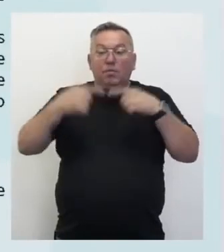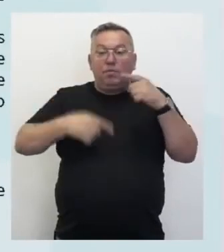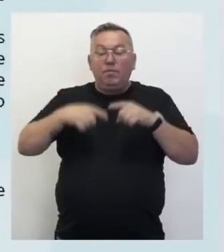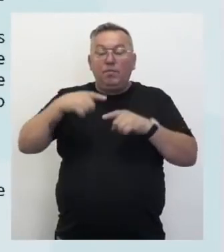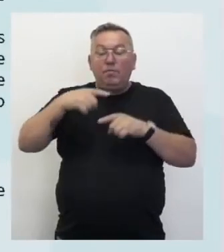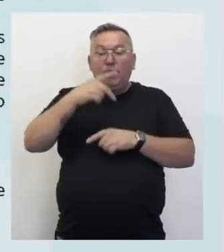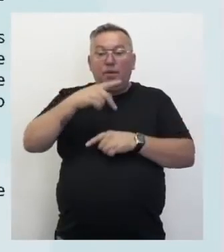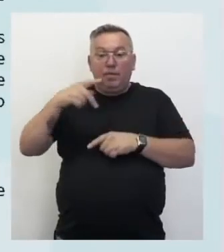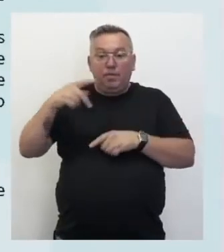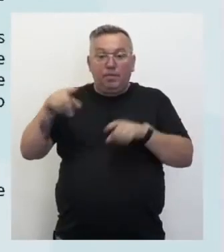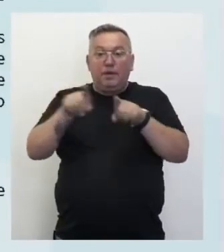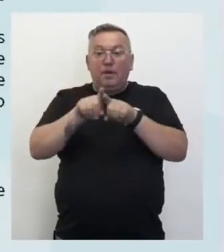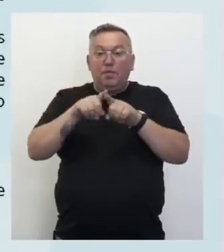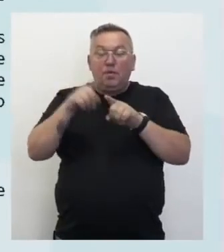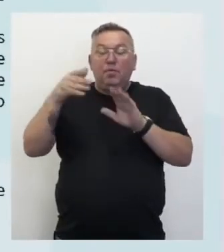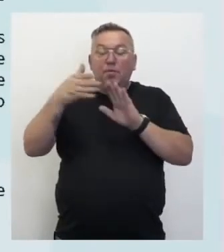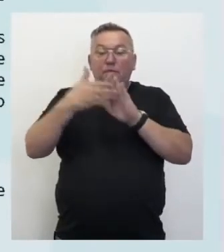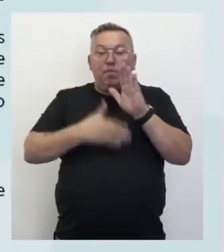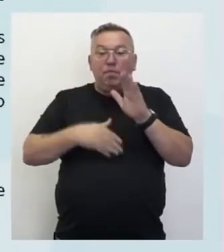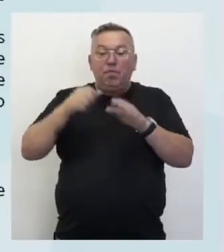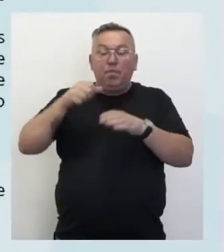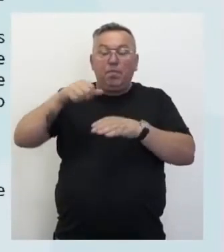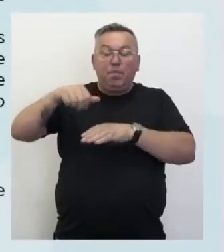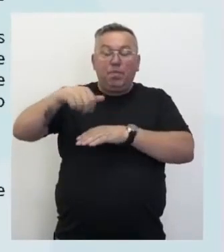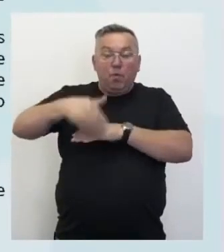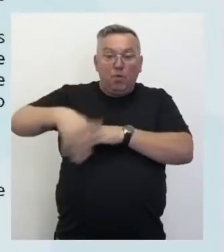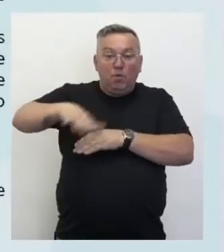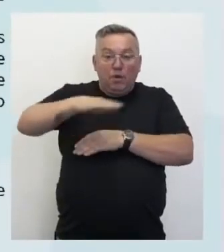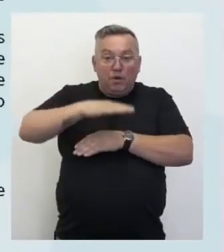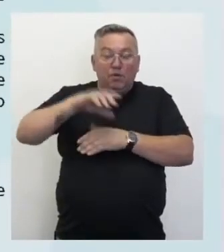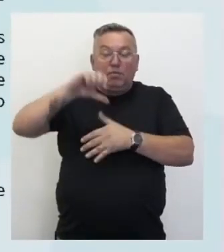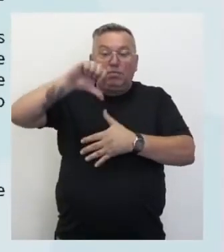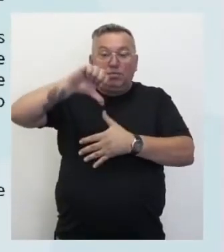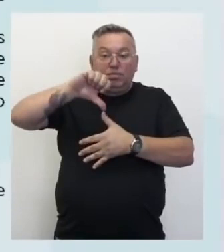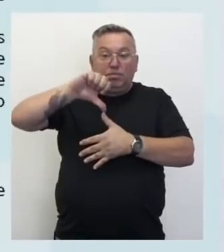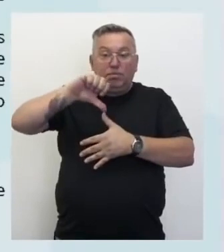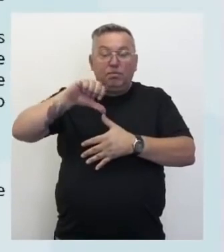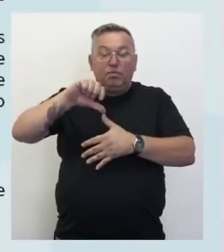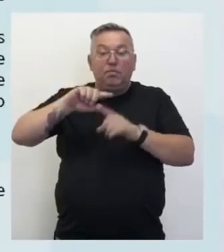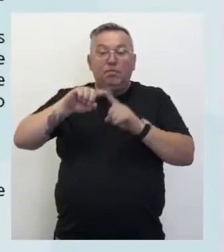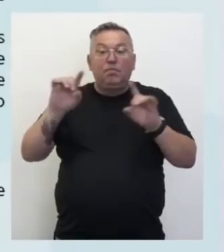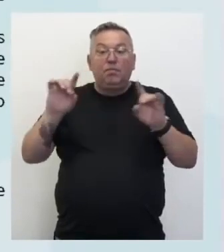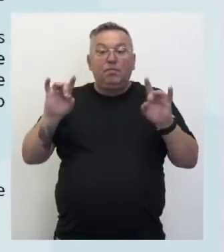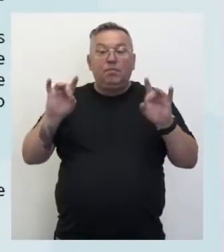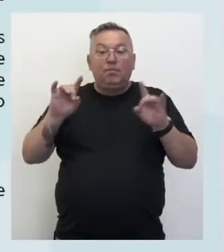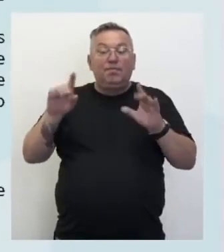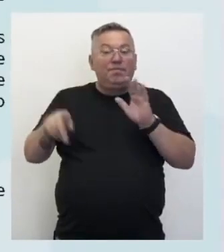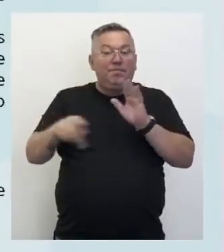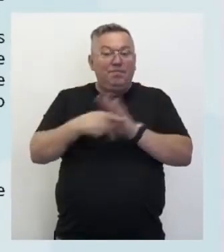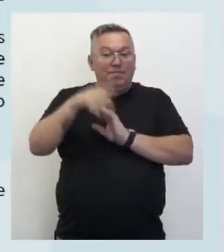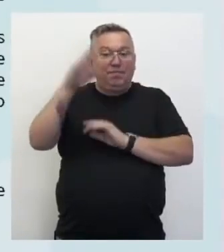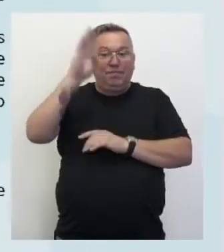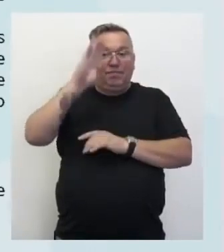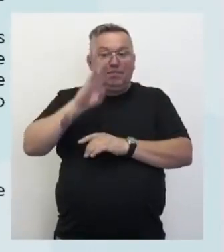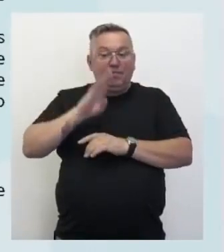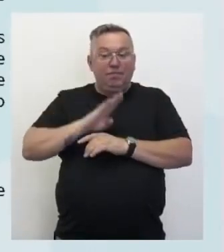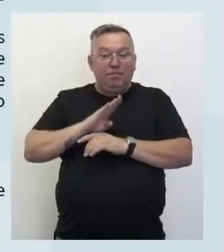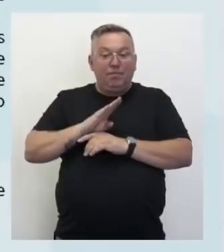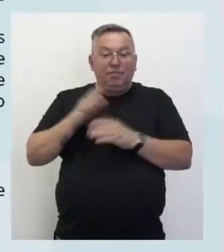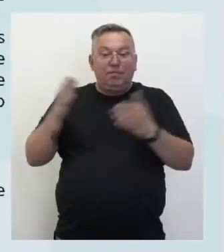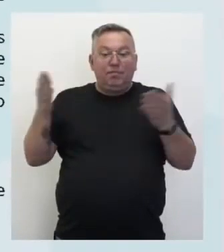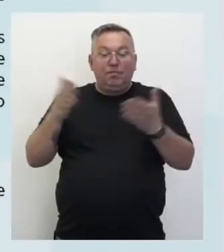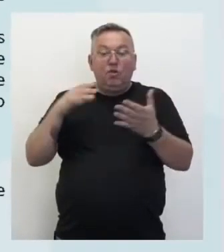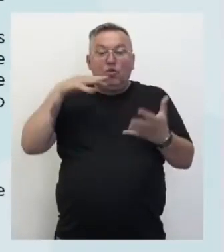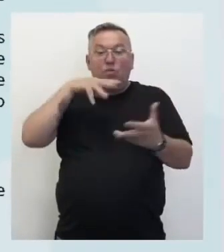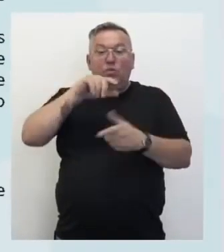públicas de planejamento urbano dos países latino-americanos, em especial do Brasil. A unidade temática é